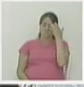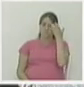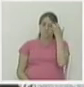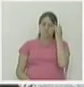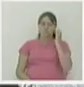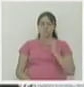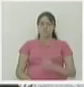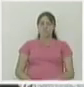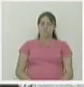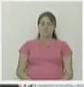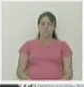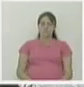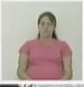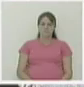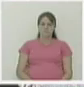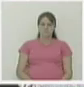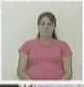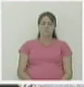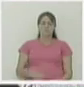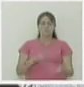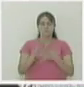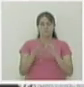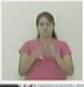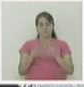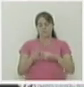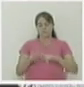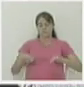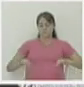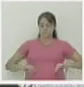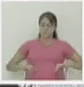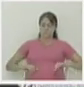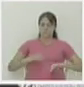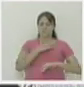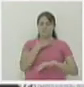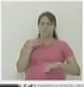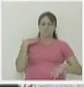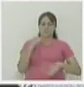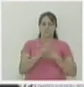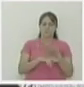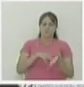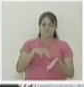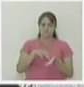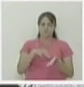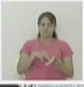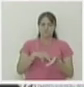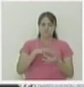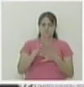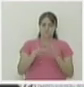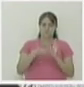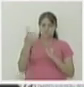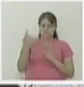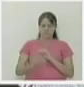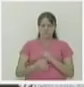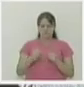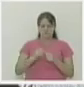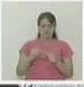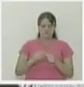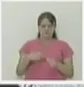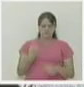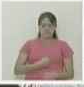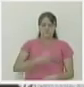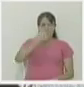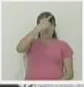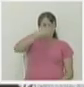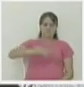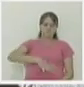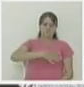ainda, pela sua paixão, pela sua morte e ressurreição, veio fazer-nos filhos de Deus. E como São João diz, eu